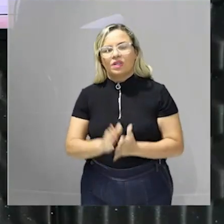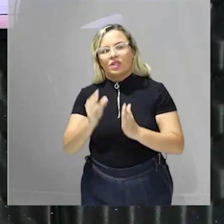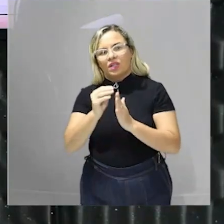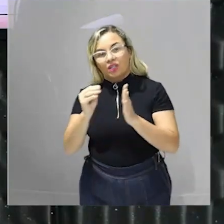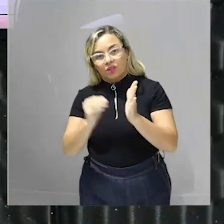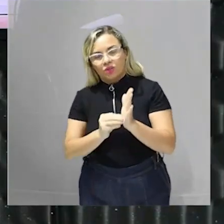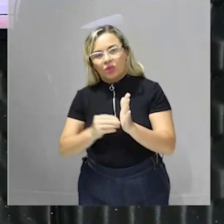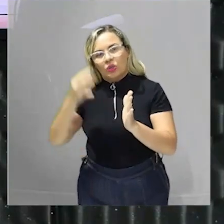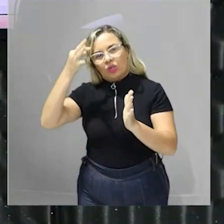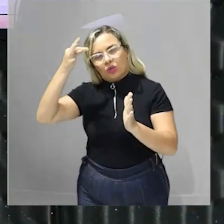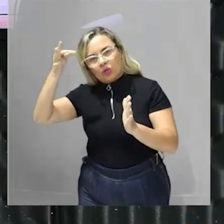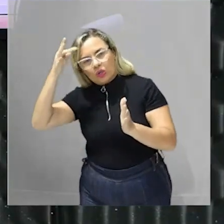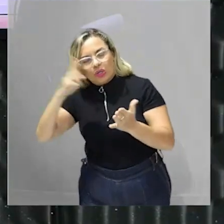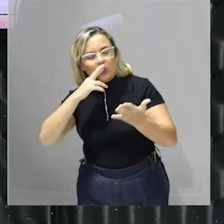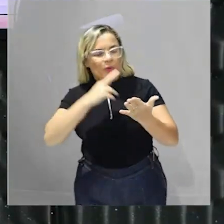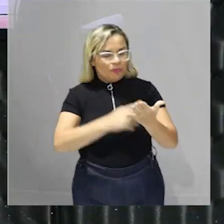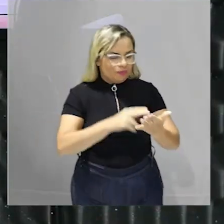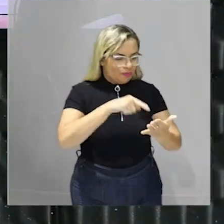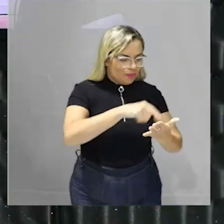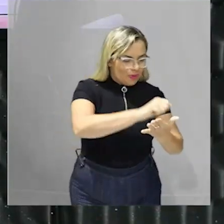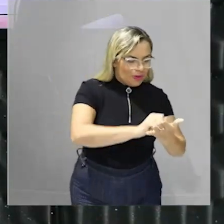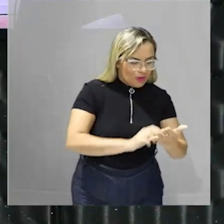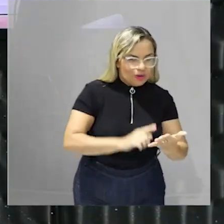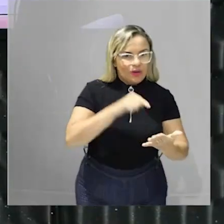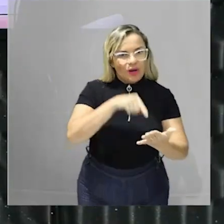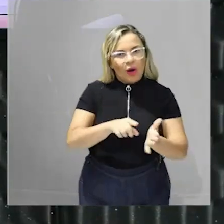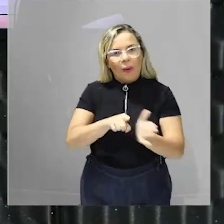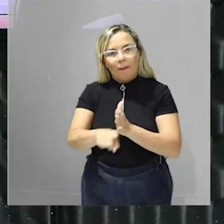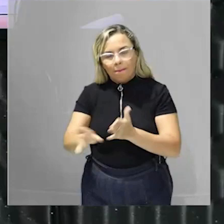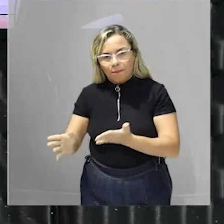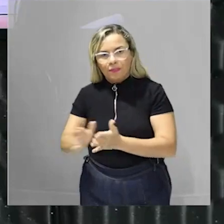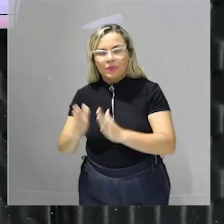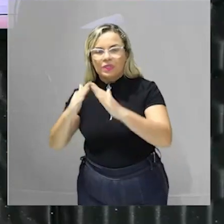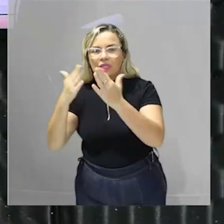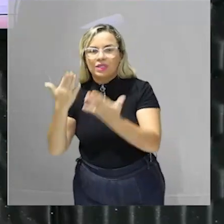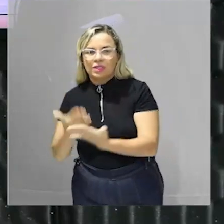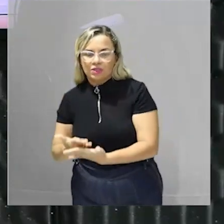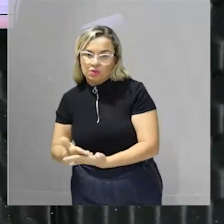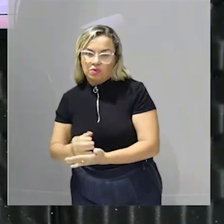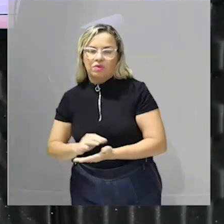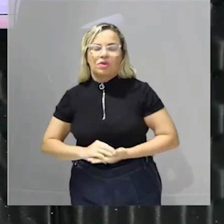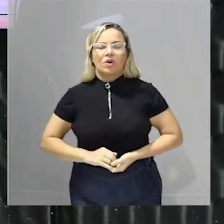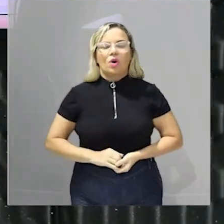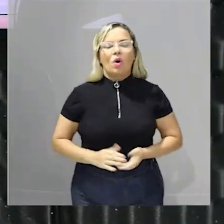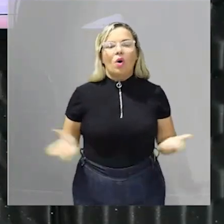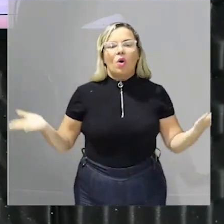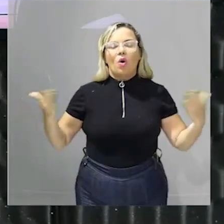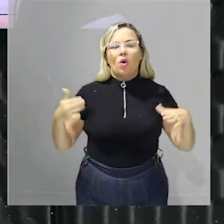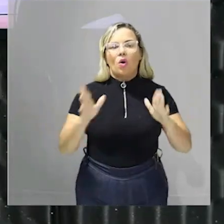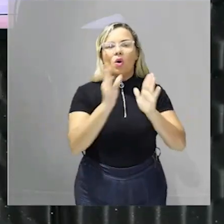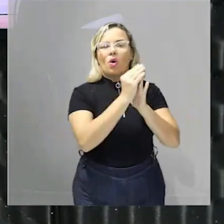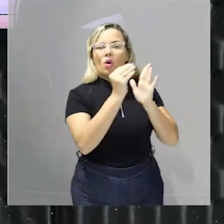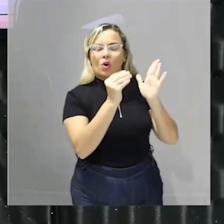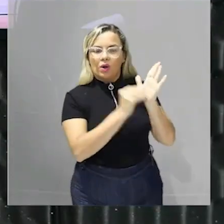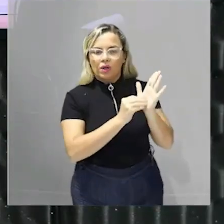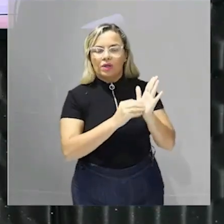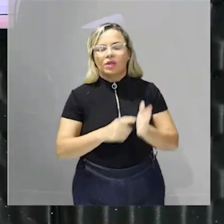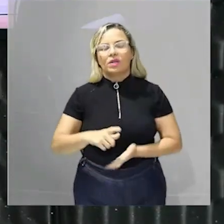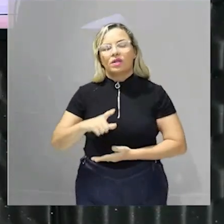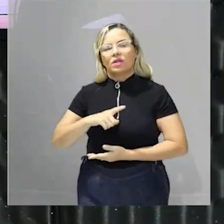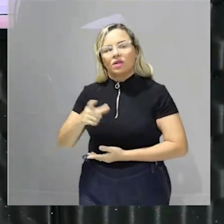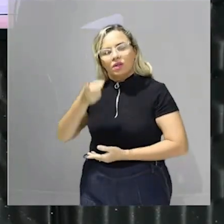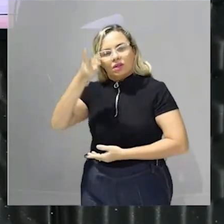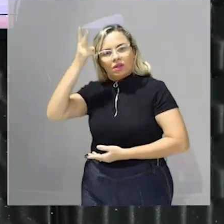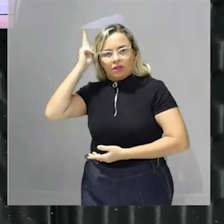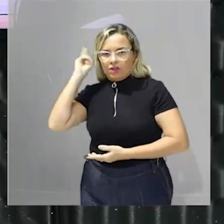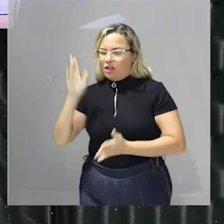você aprende com a gente ou na sua escola, tá certo? Então, nós vamos falar hoje de um assunto que cai no vestibular. Nós estamos aqui